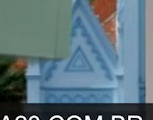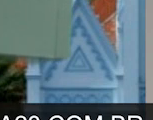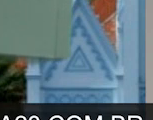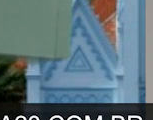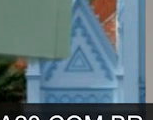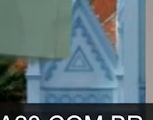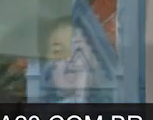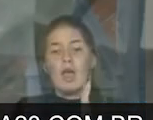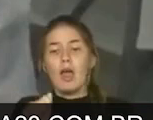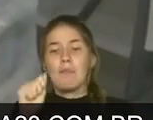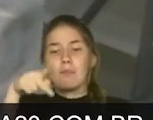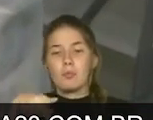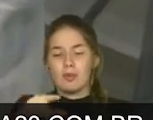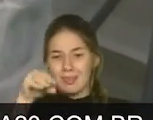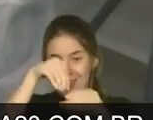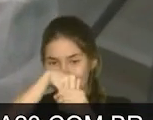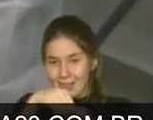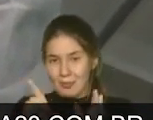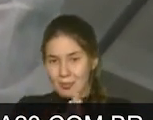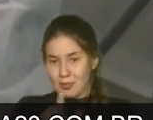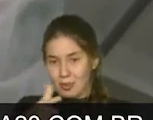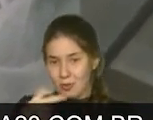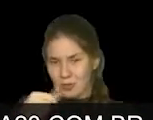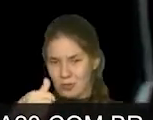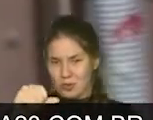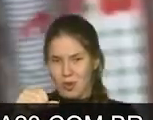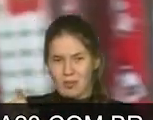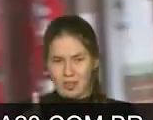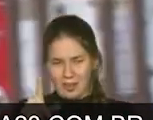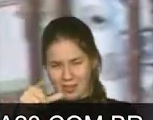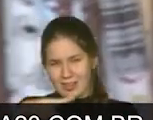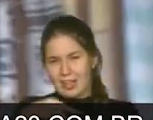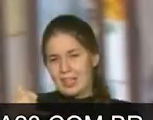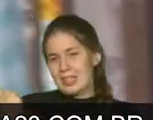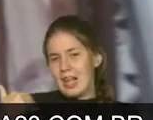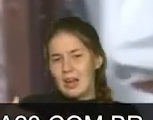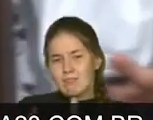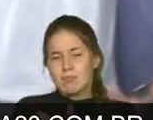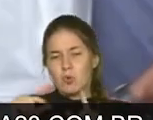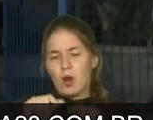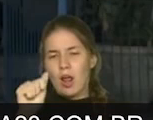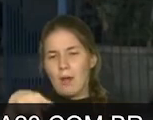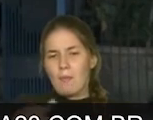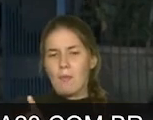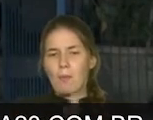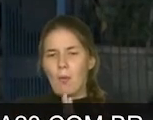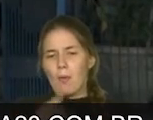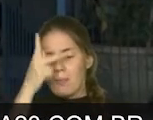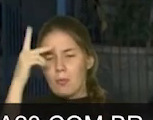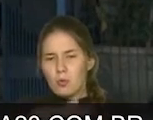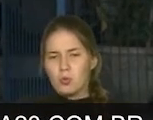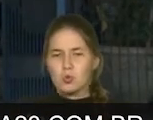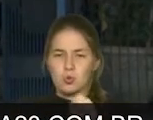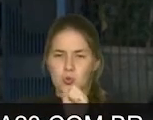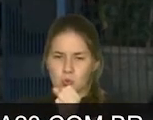da aposentadoria. A reforma da Previdência de 2019 estabeleceu uma idade mínima para a aposentadoria do Instituto Nacional do